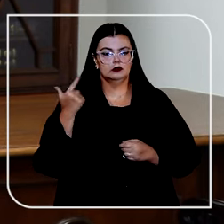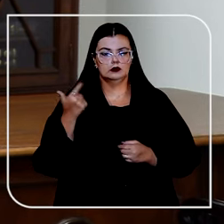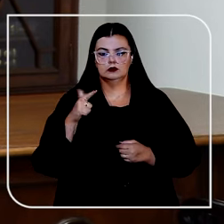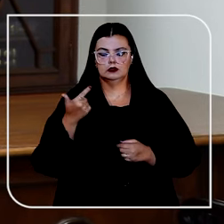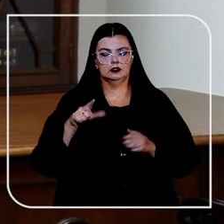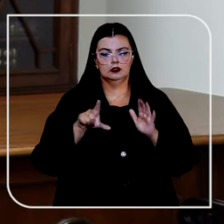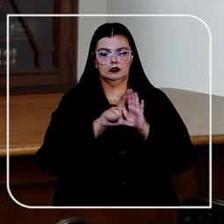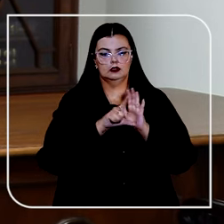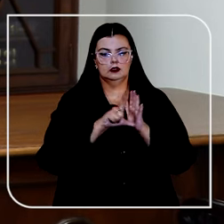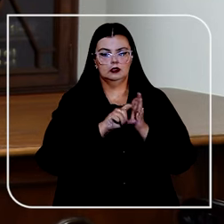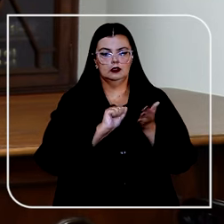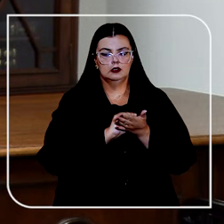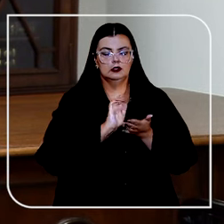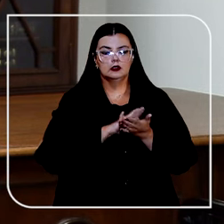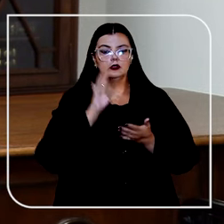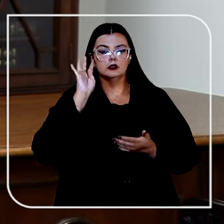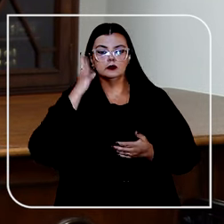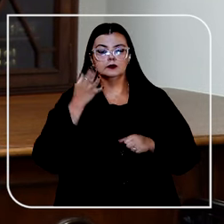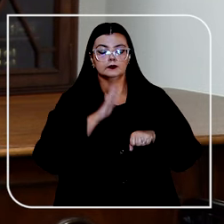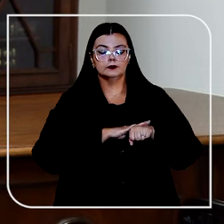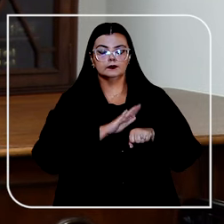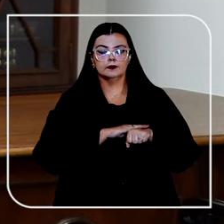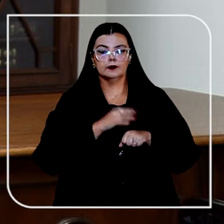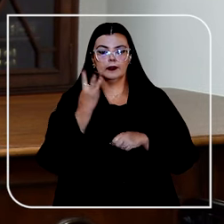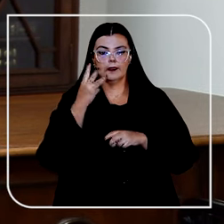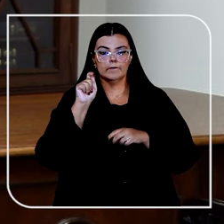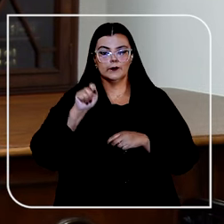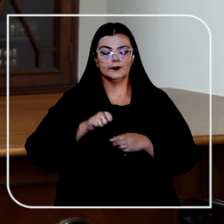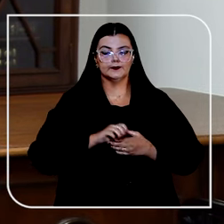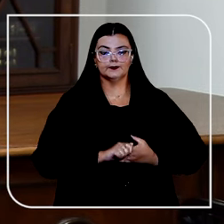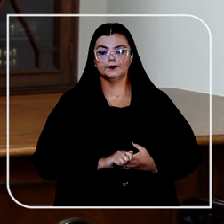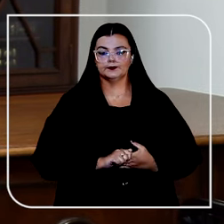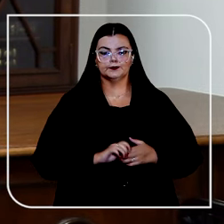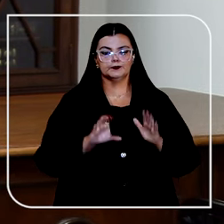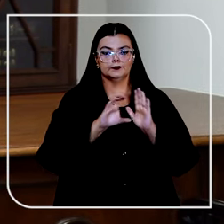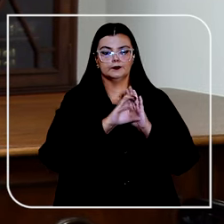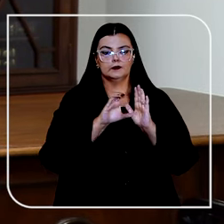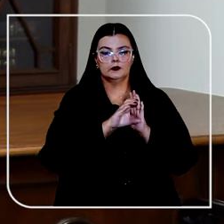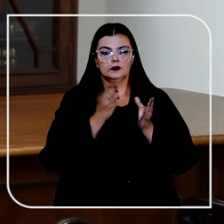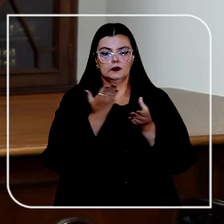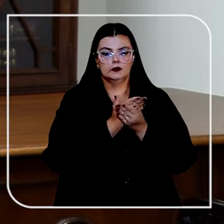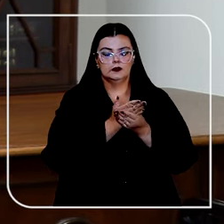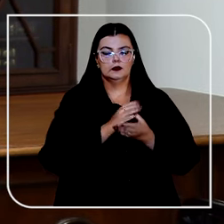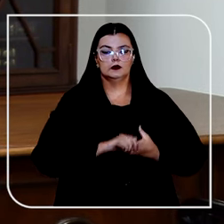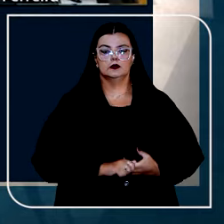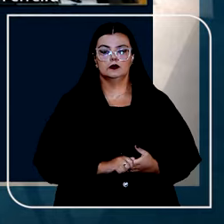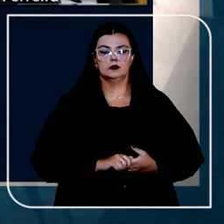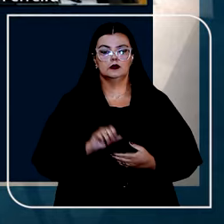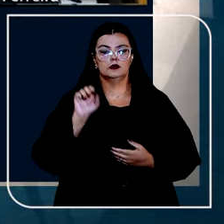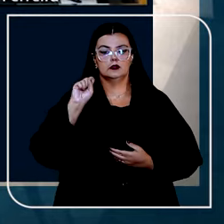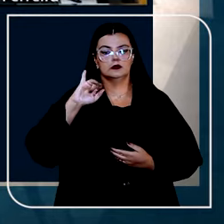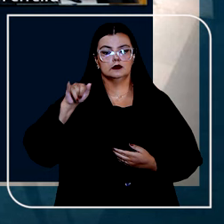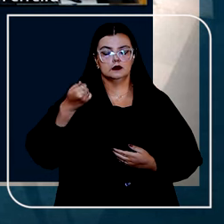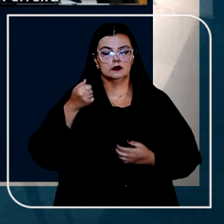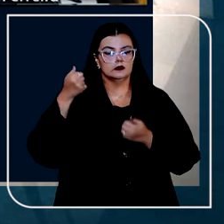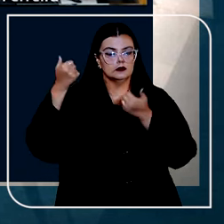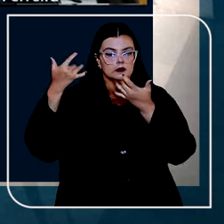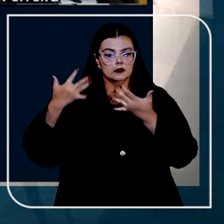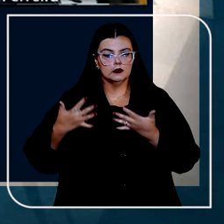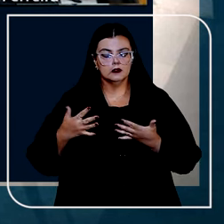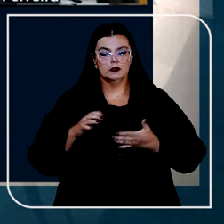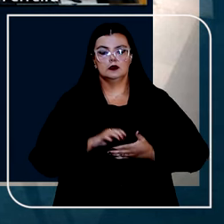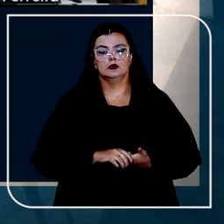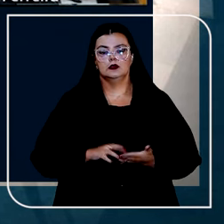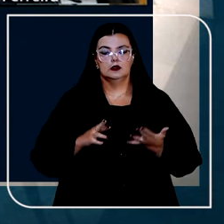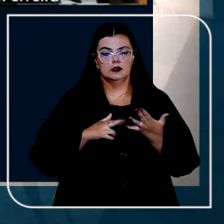que não há ilegalidade se a decisão respeita o prazo máximo de 3 meses previsto no código de processo civil no STJ o relator do